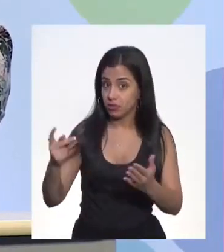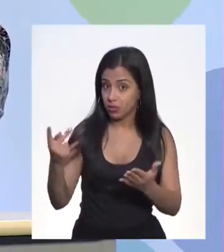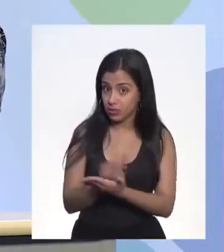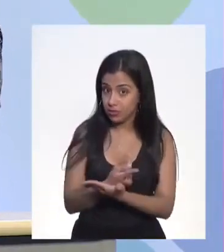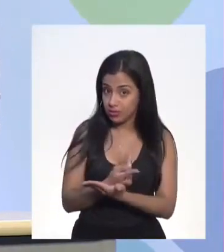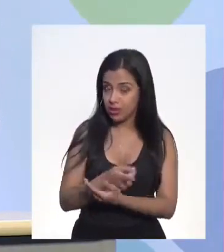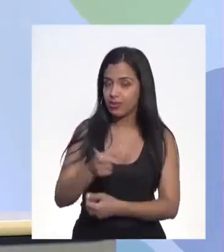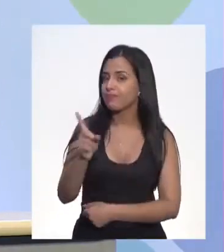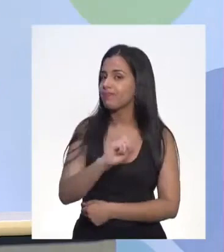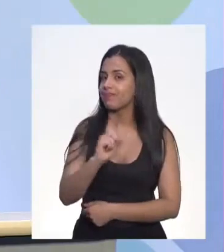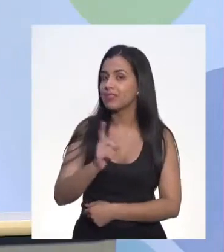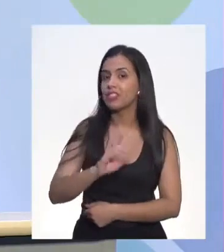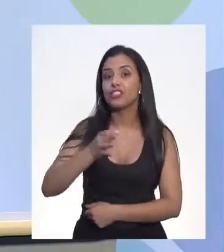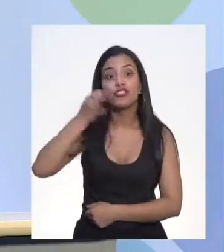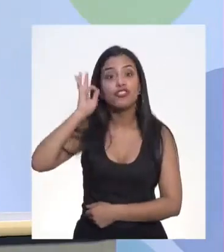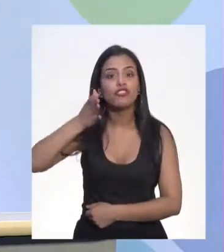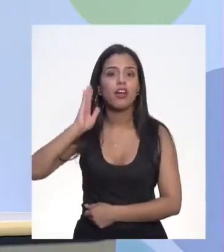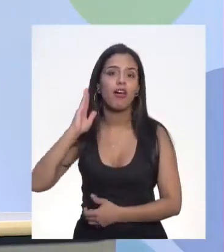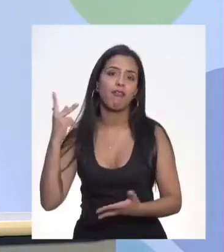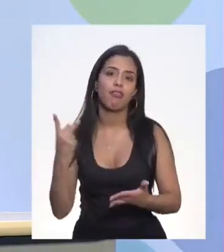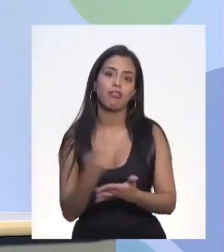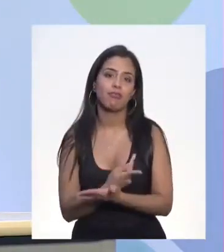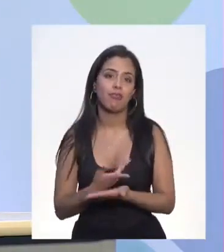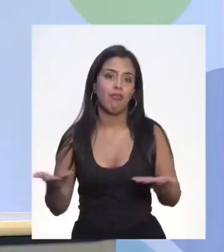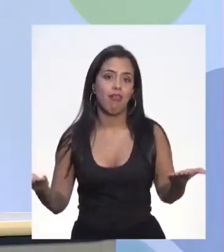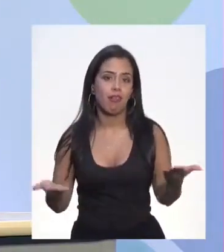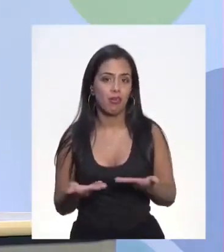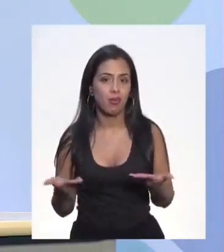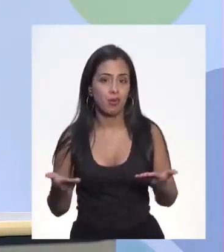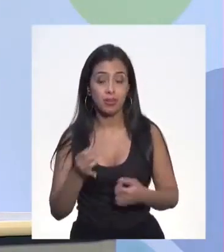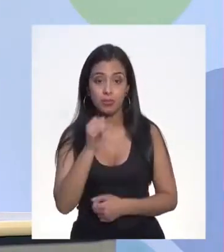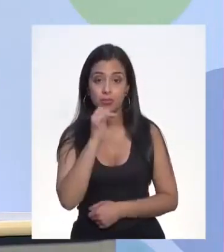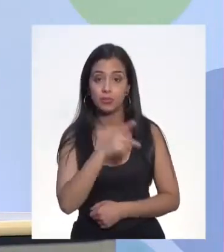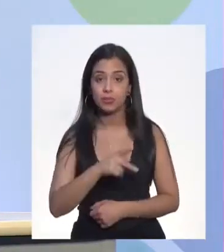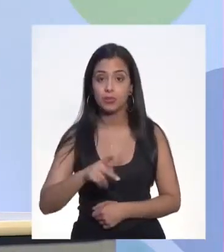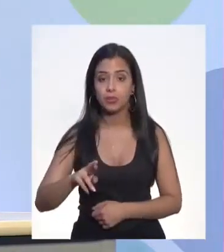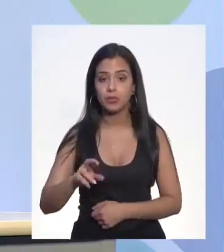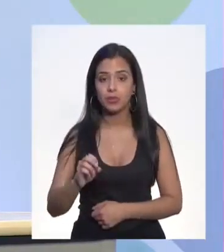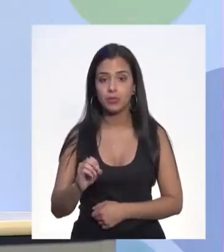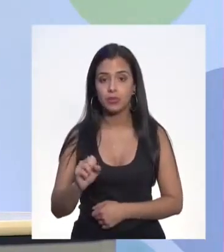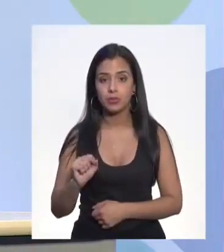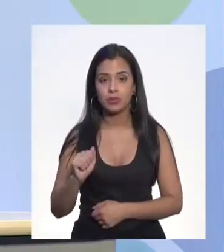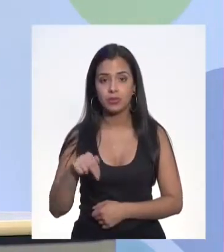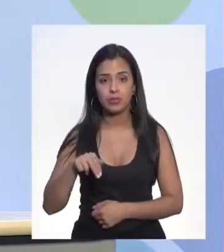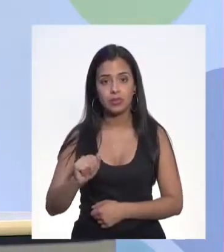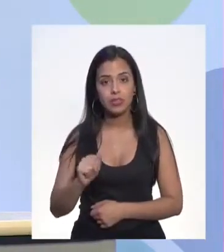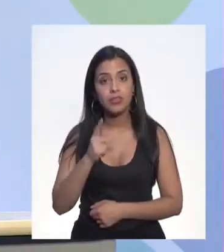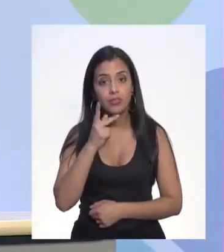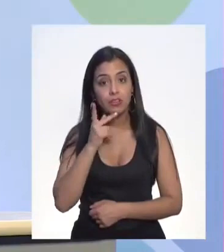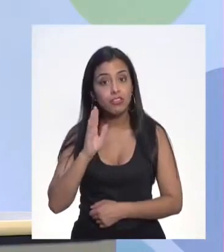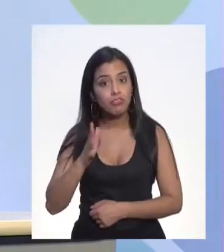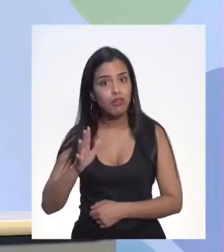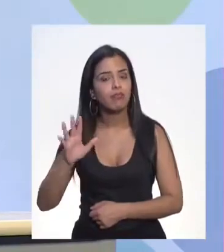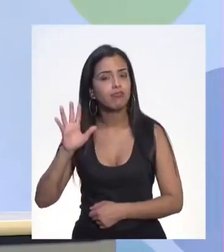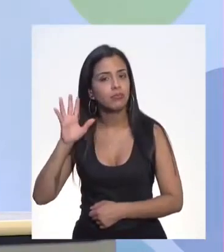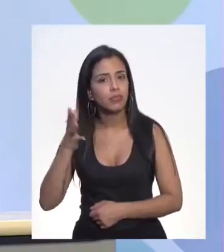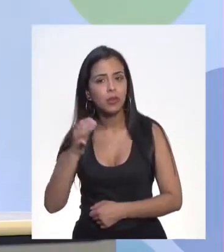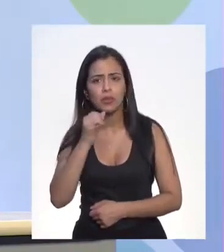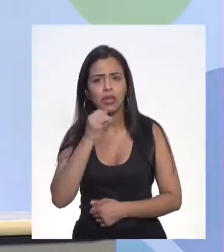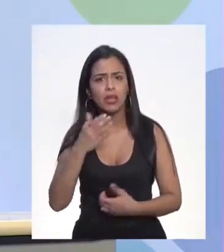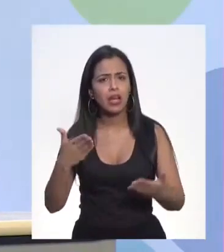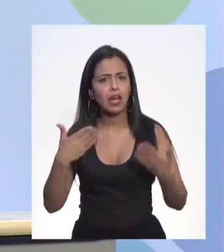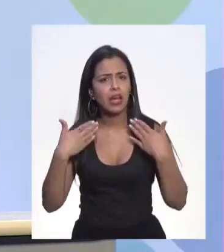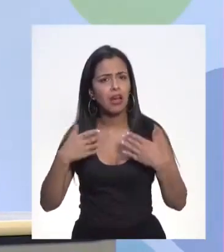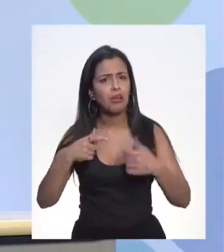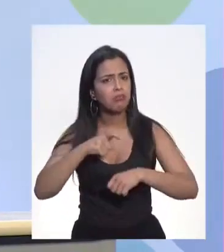está acontecendo, como disse aqui a professora Rosana, que fala, já está acontecendo calor fora de época,